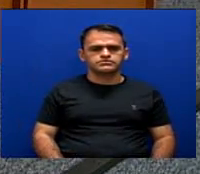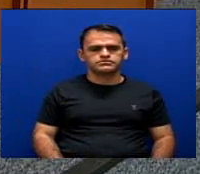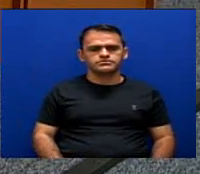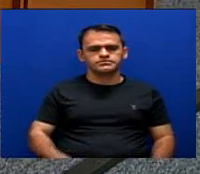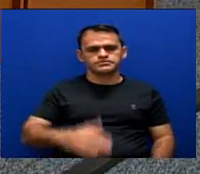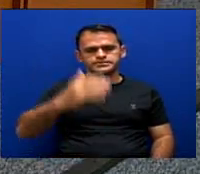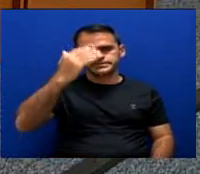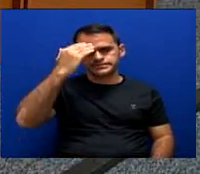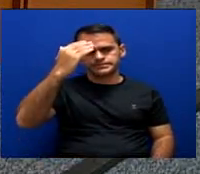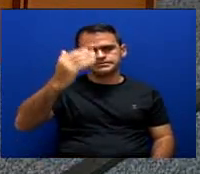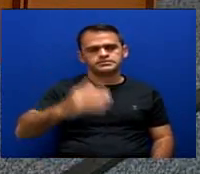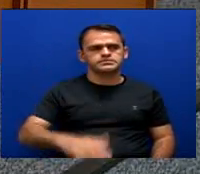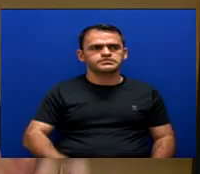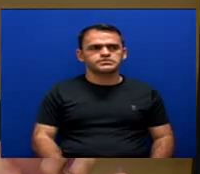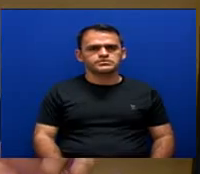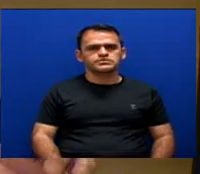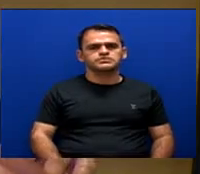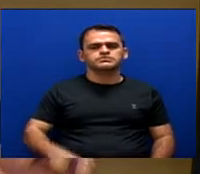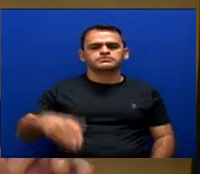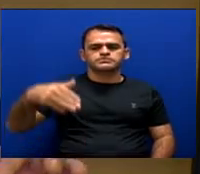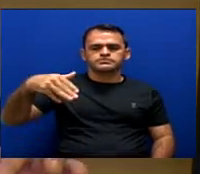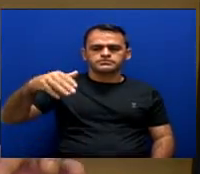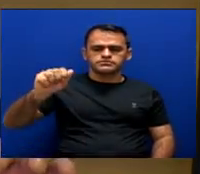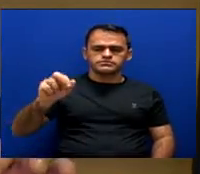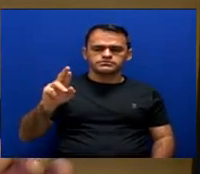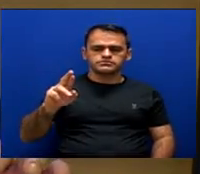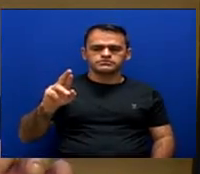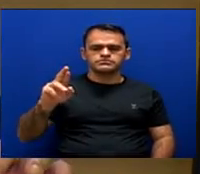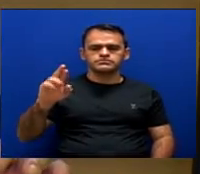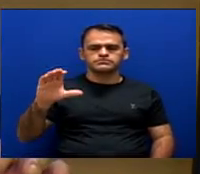obrigado doutor versando